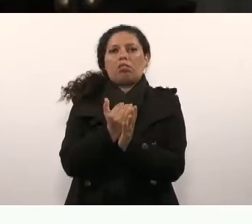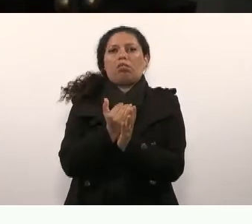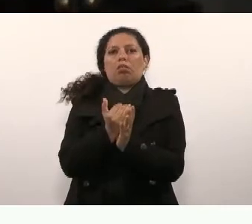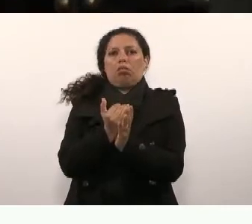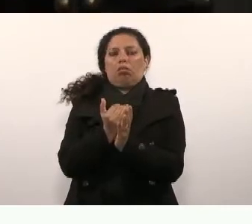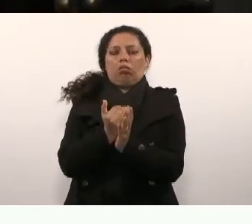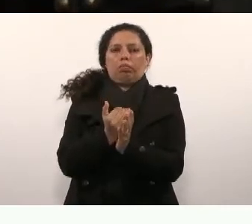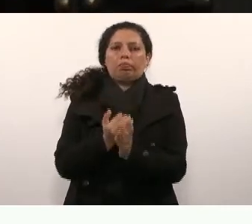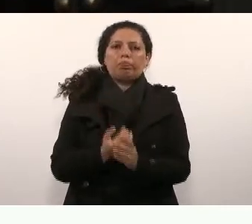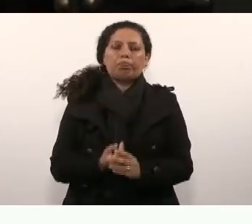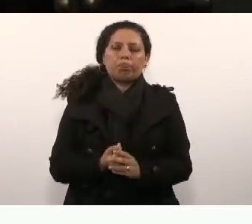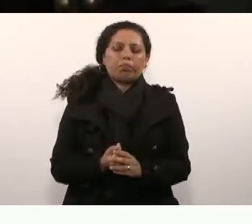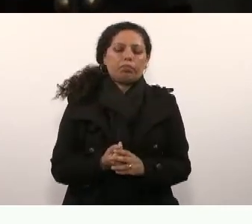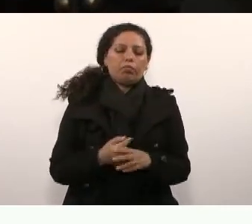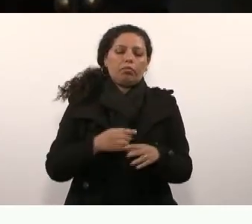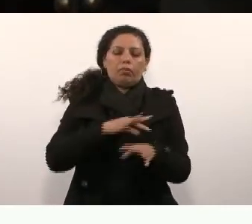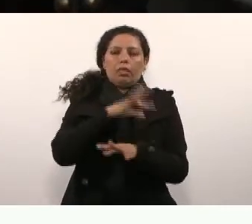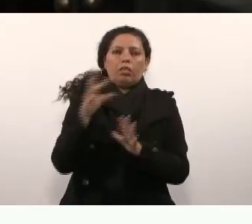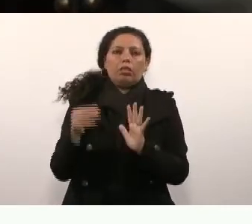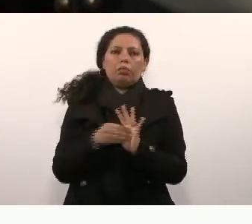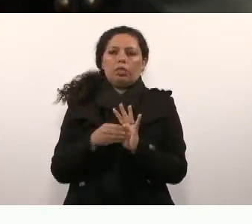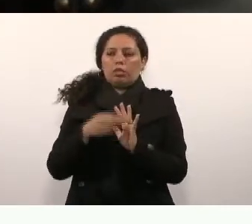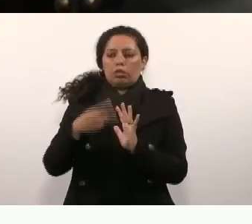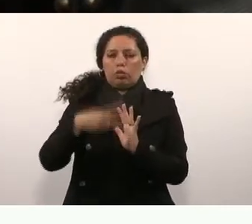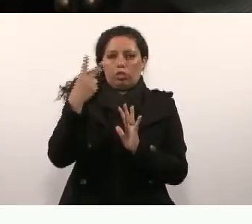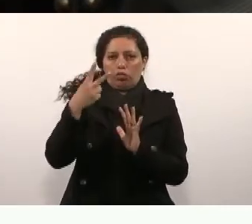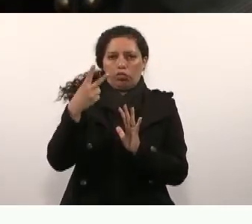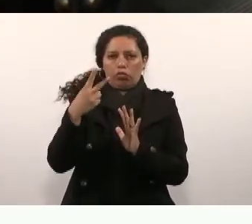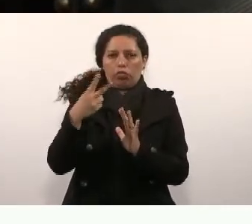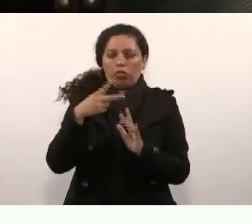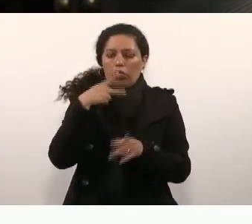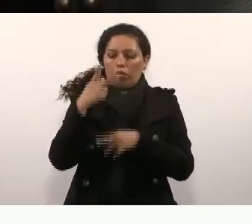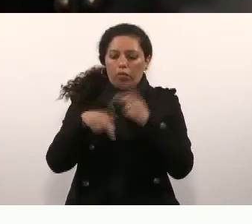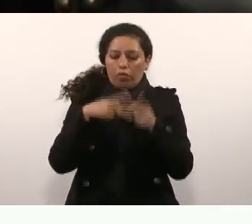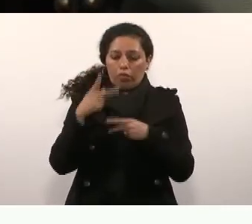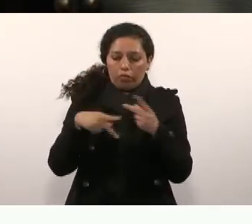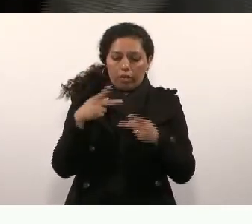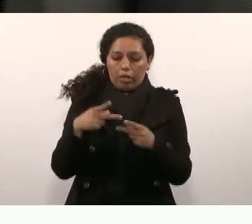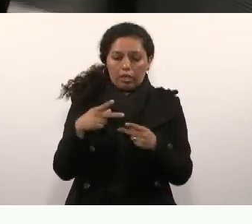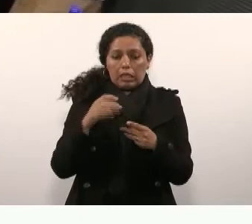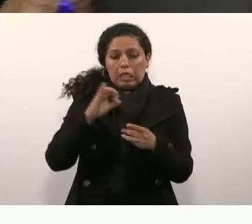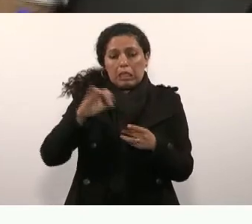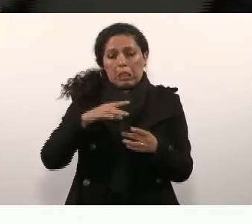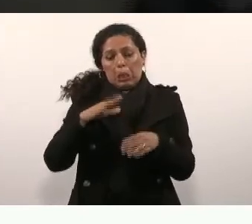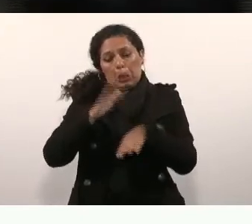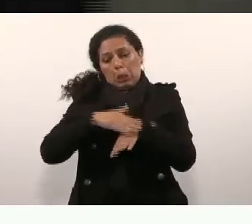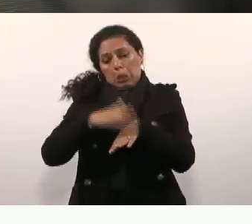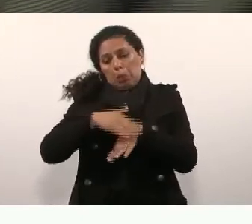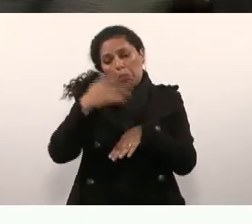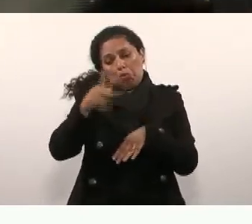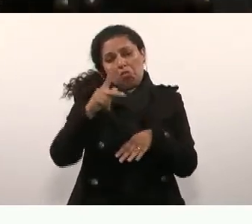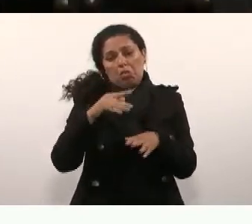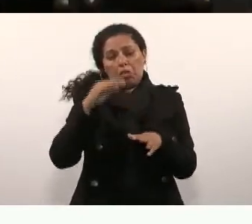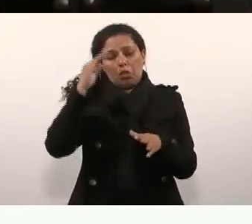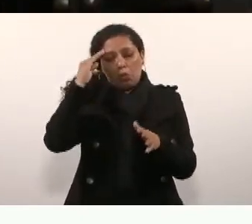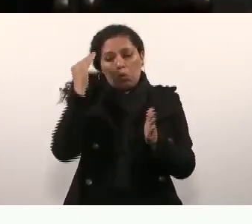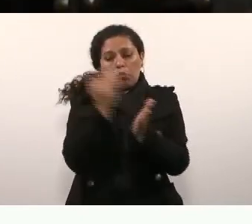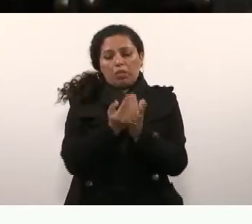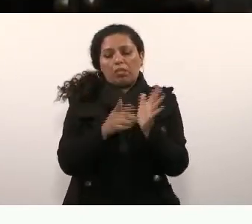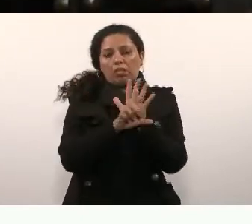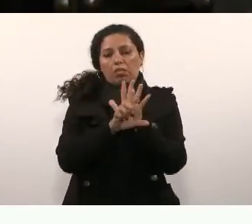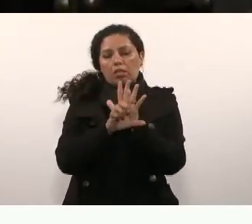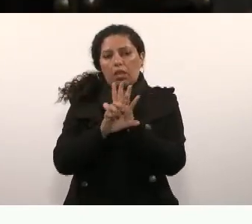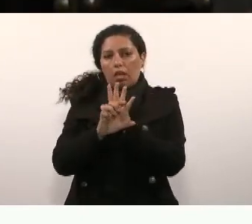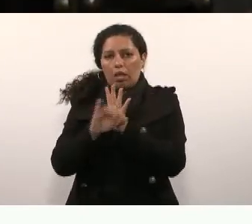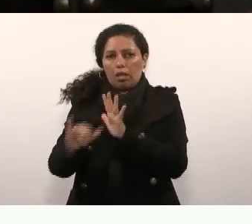cumprimento. E a emenda 2 institui o caráter facultativo ao projeto de lei, acabando com a